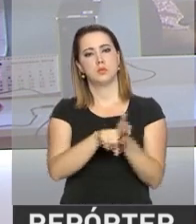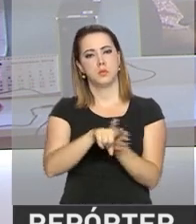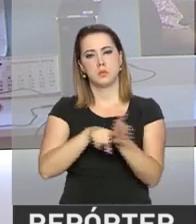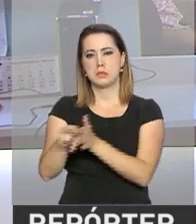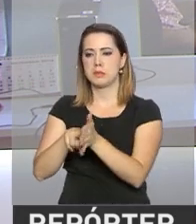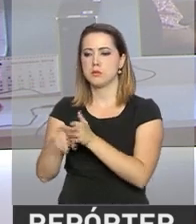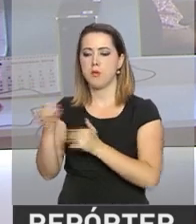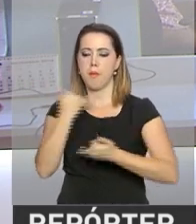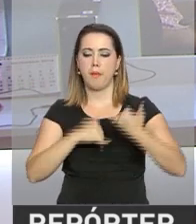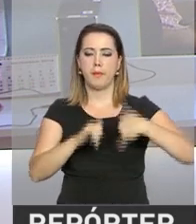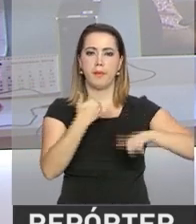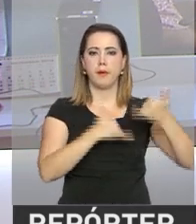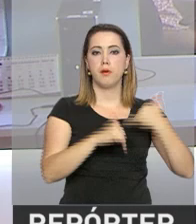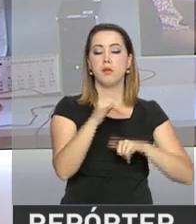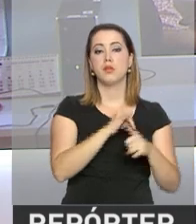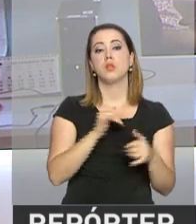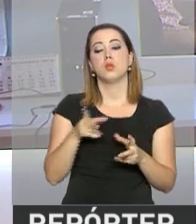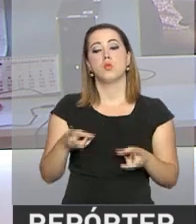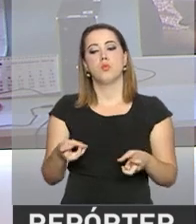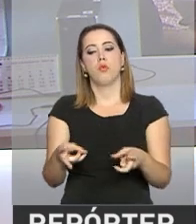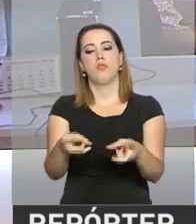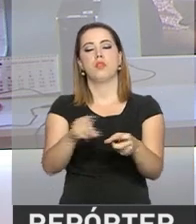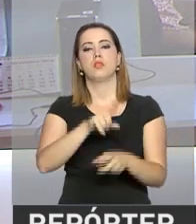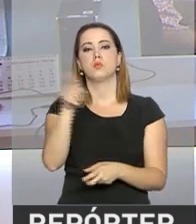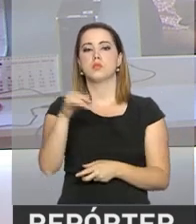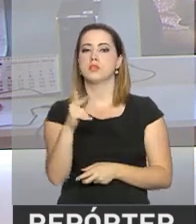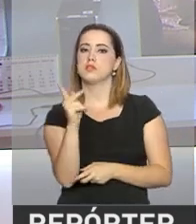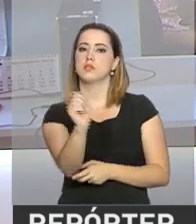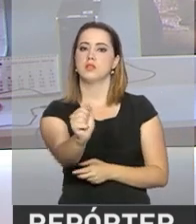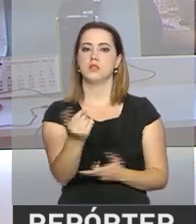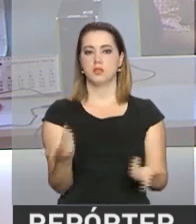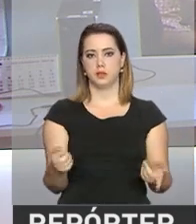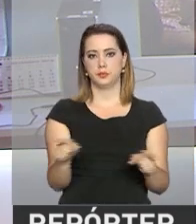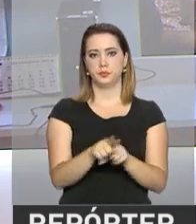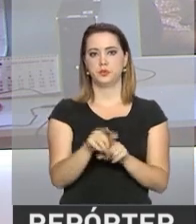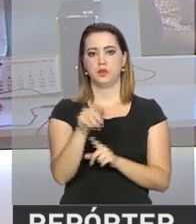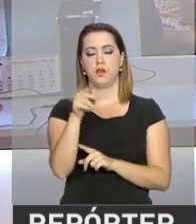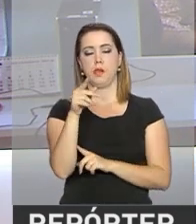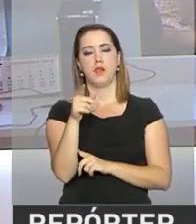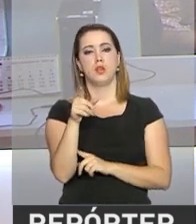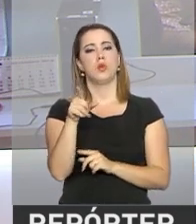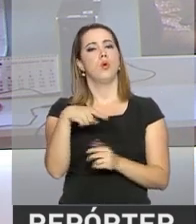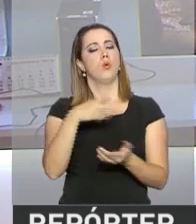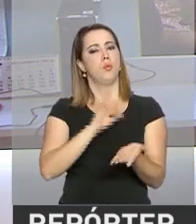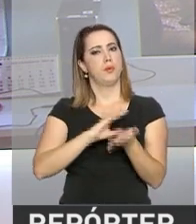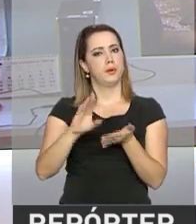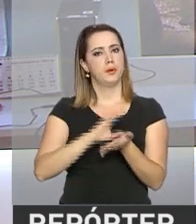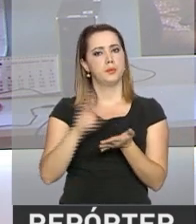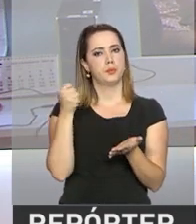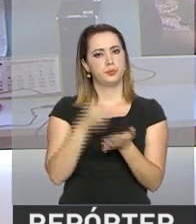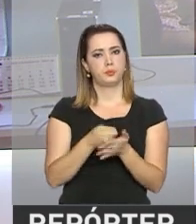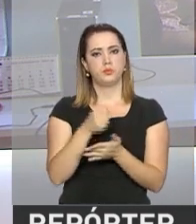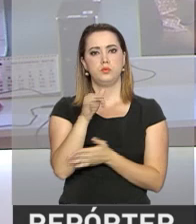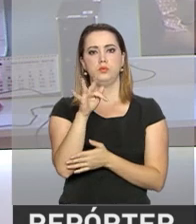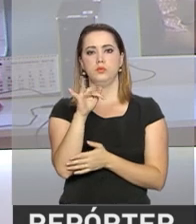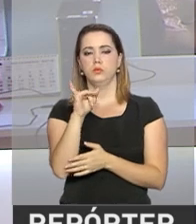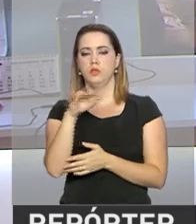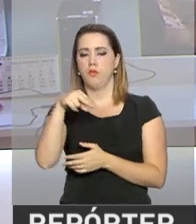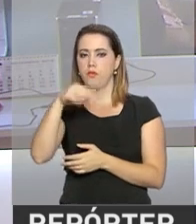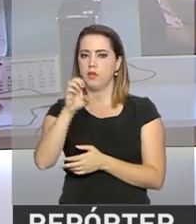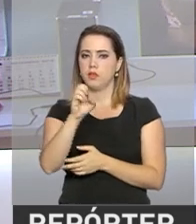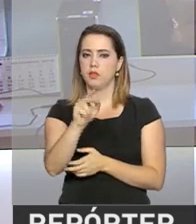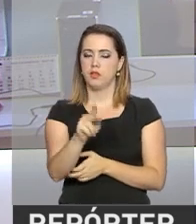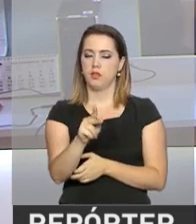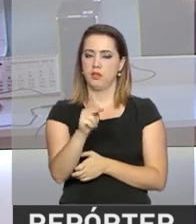instituições foram selecionadas pela fep a financiadora de projetos de estudos e projetos do governo federal os recursos foram para a fundação